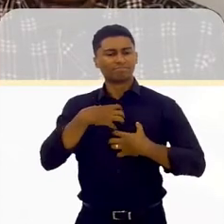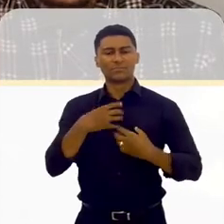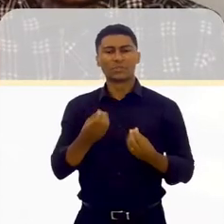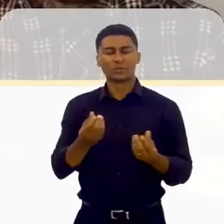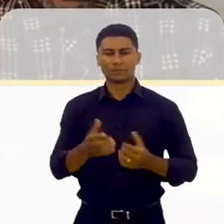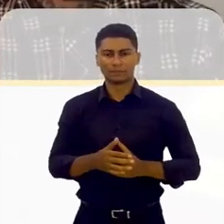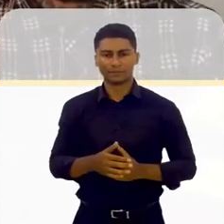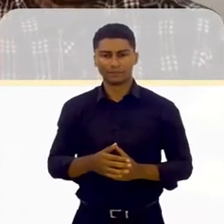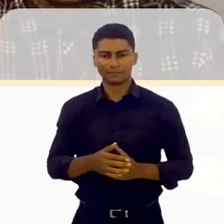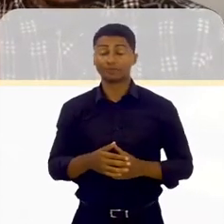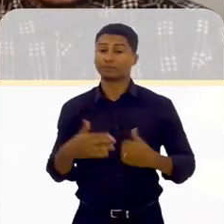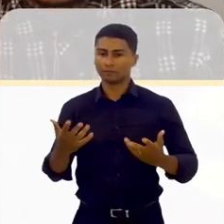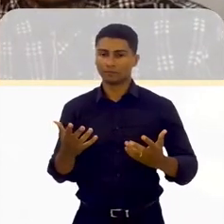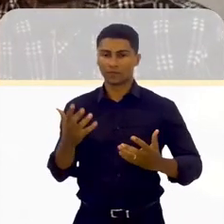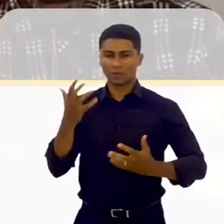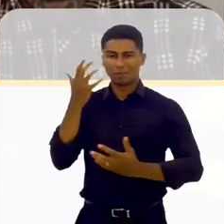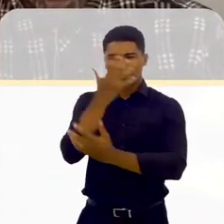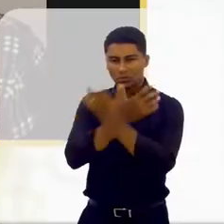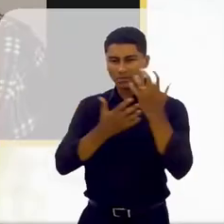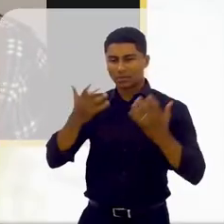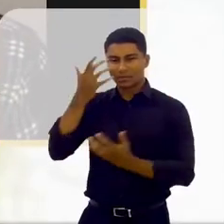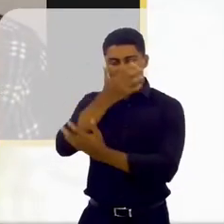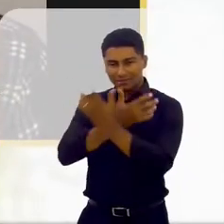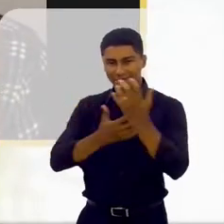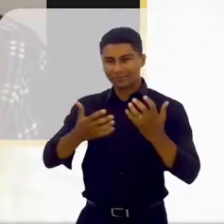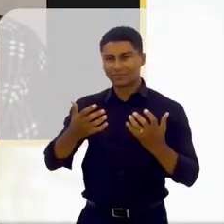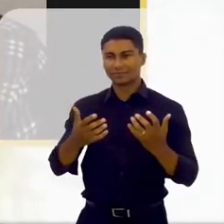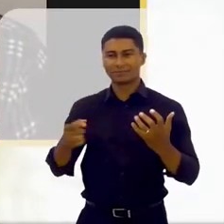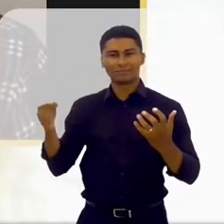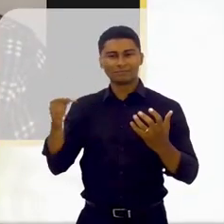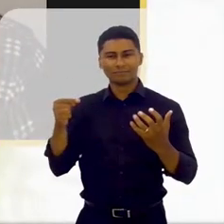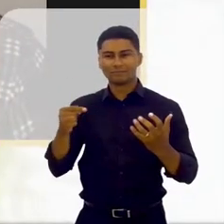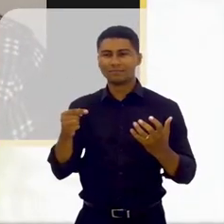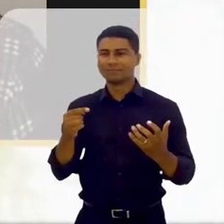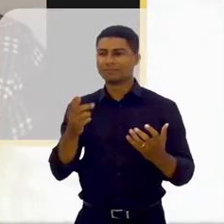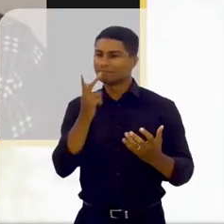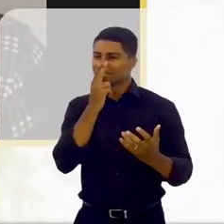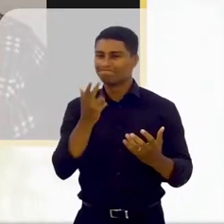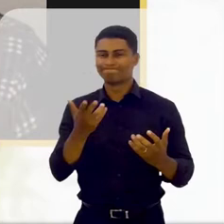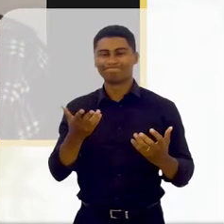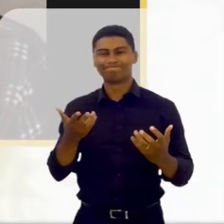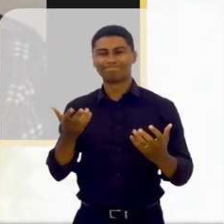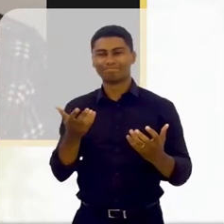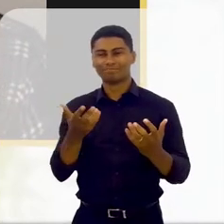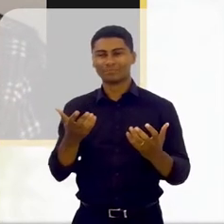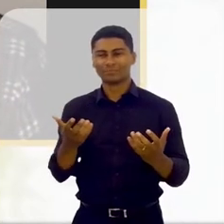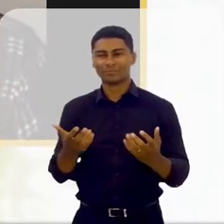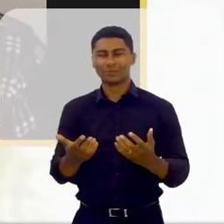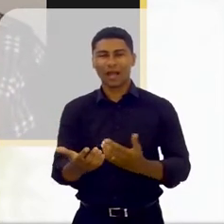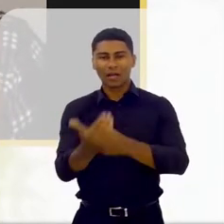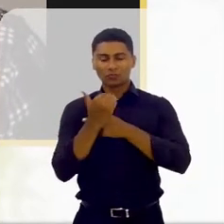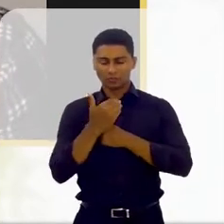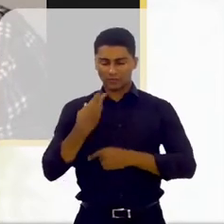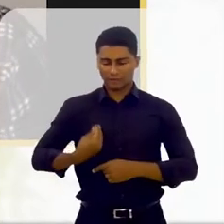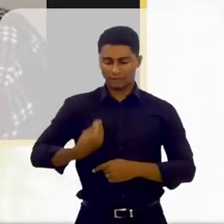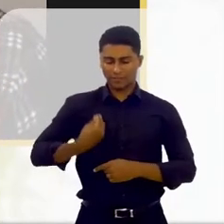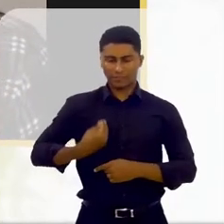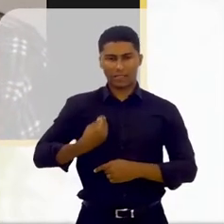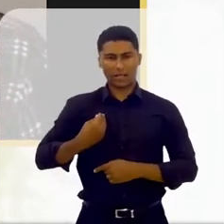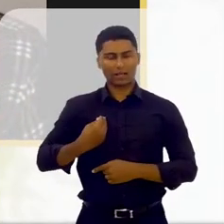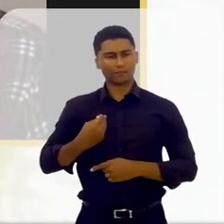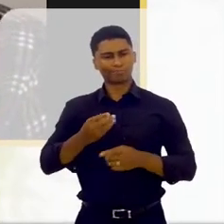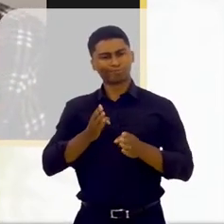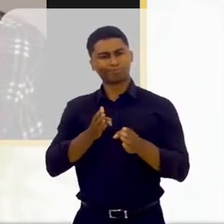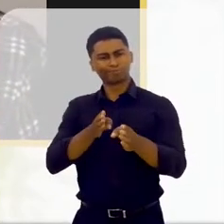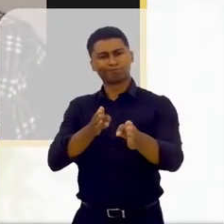A música de certa forma, ela trouxe pra gente uma margem diferente de como seguir a vida,